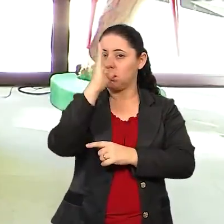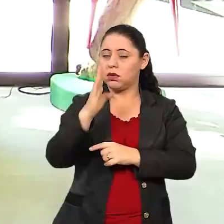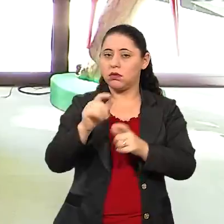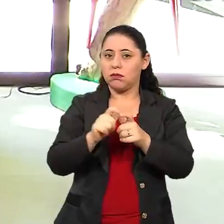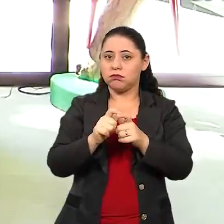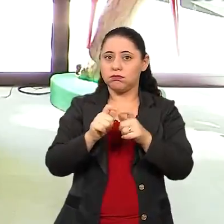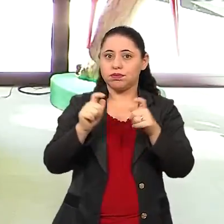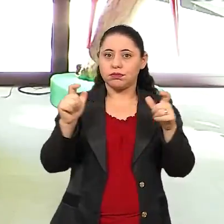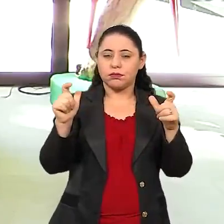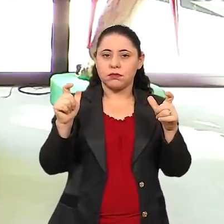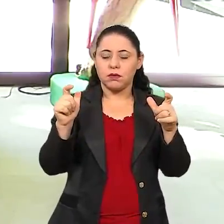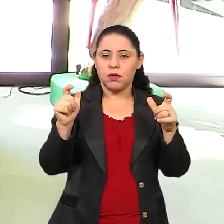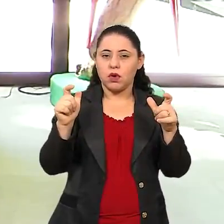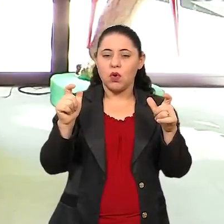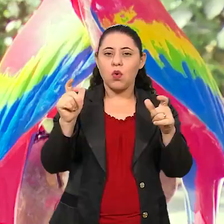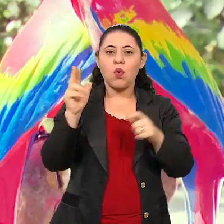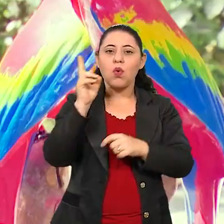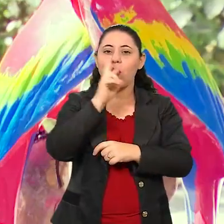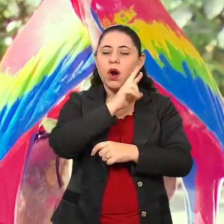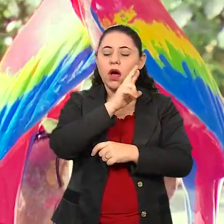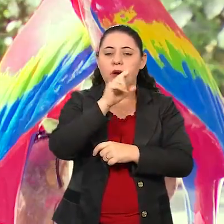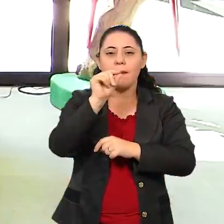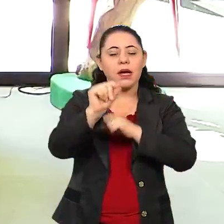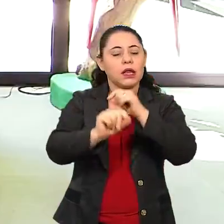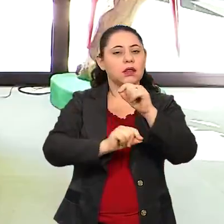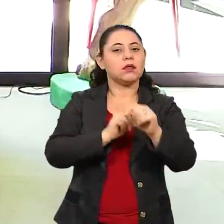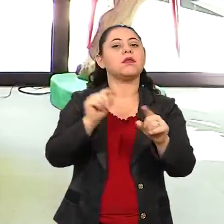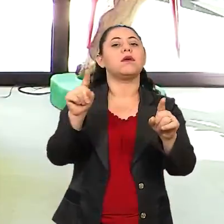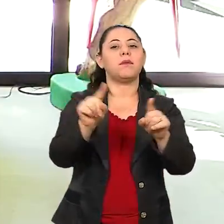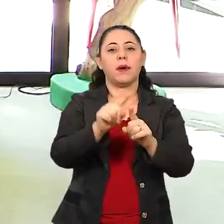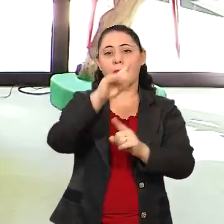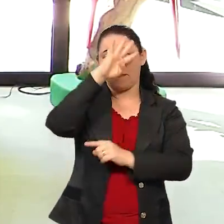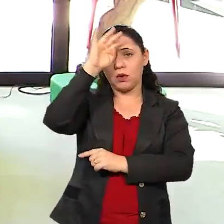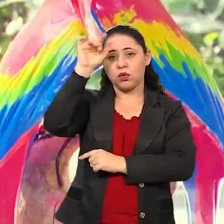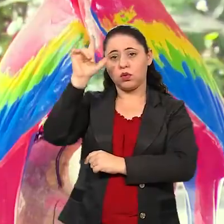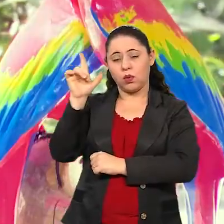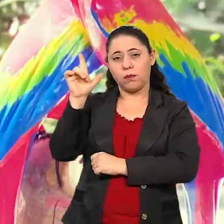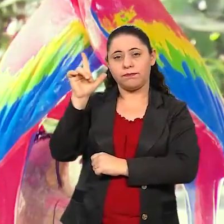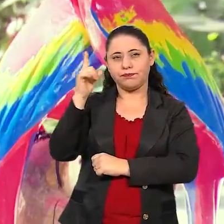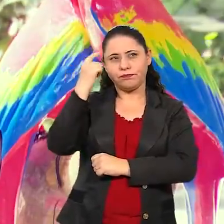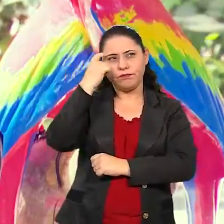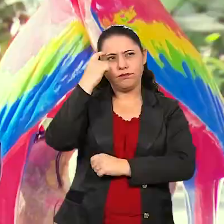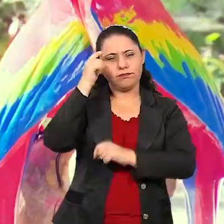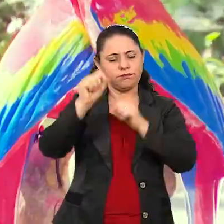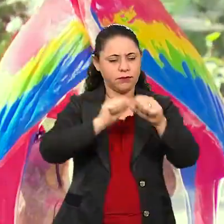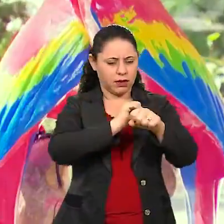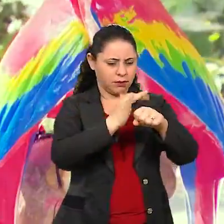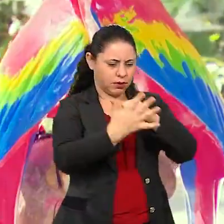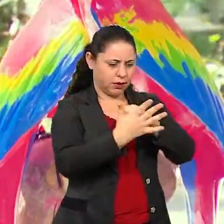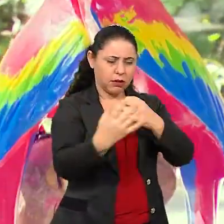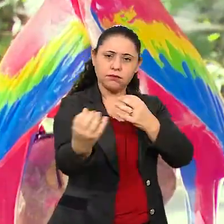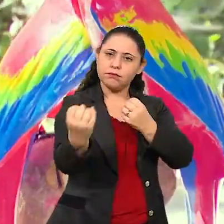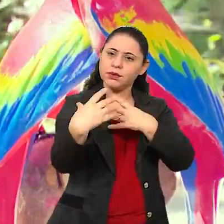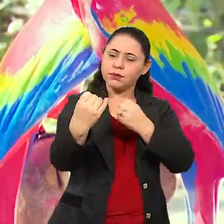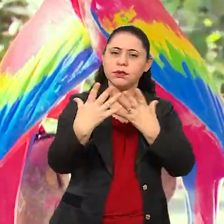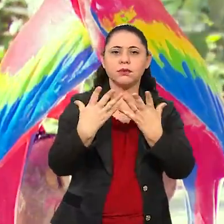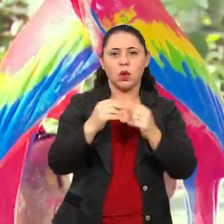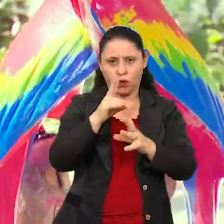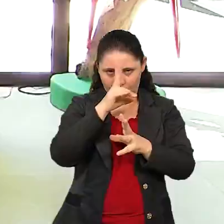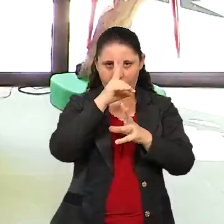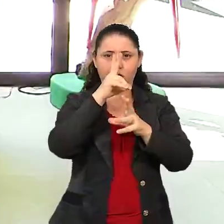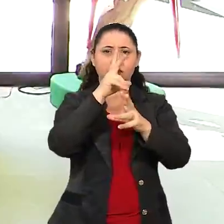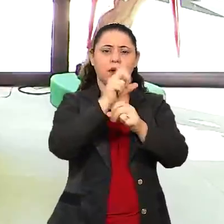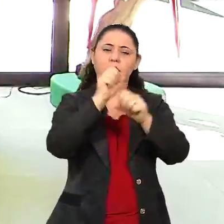que cresceram na pandemia Roraima e Mato Grosso do Sul Então eu acho que é a pandemia nos ensinou